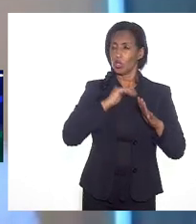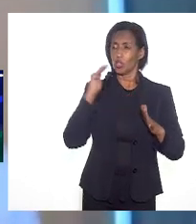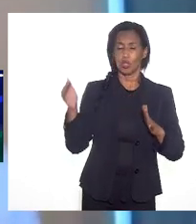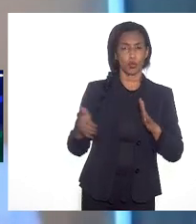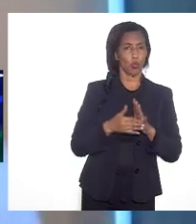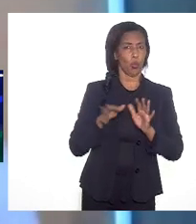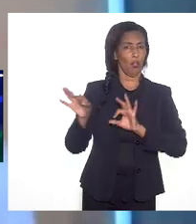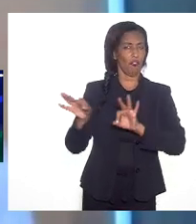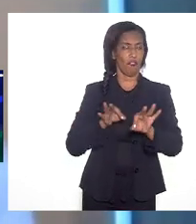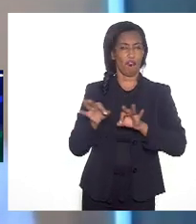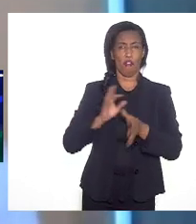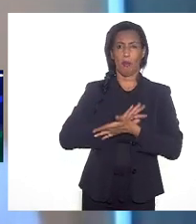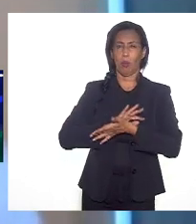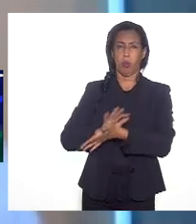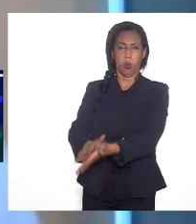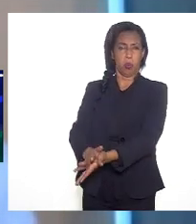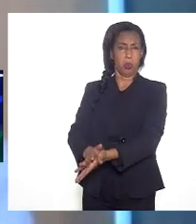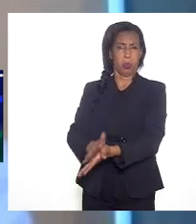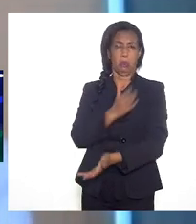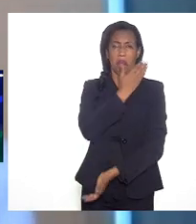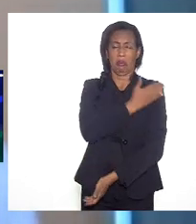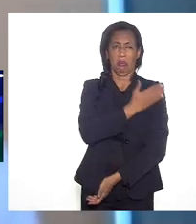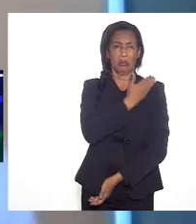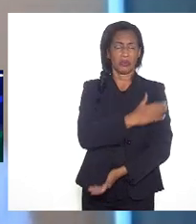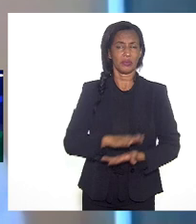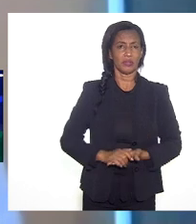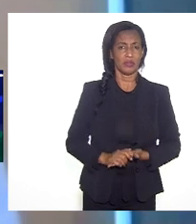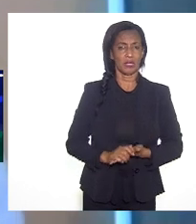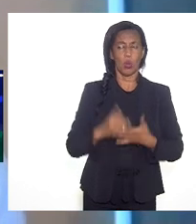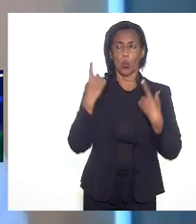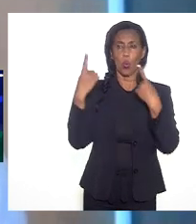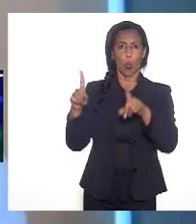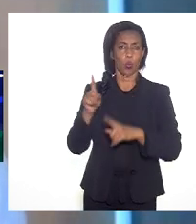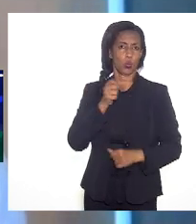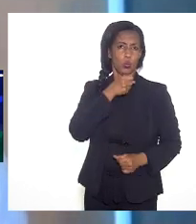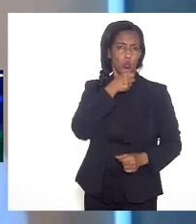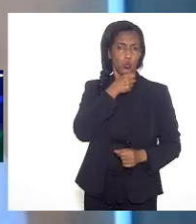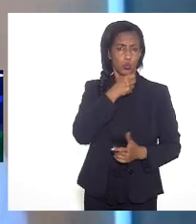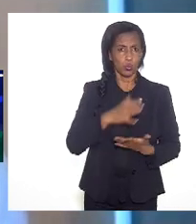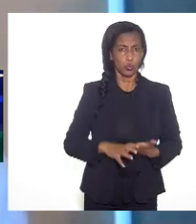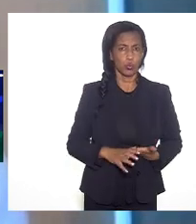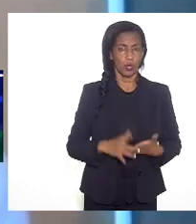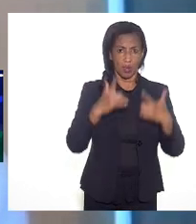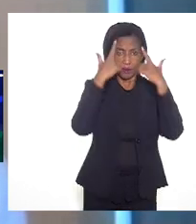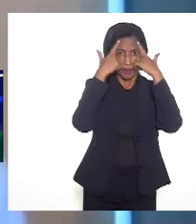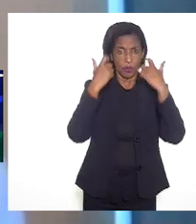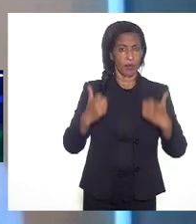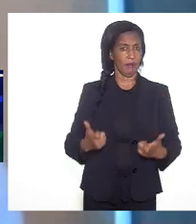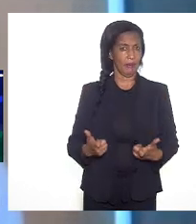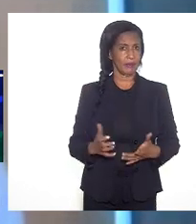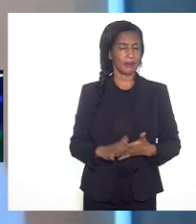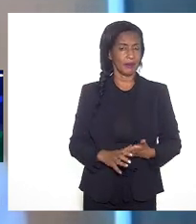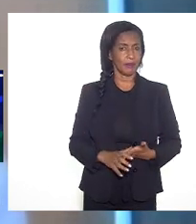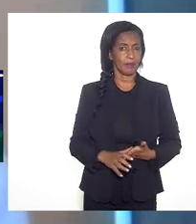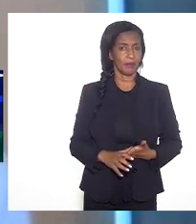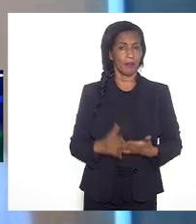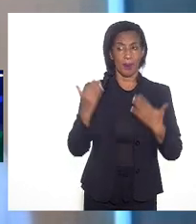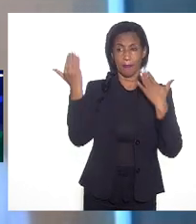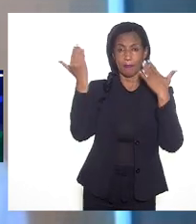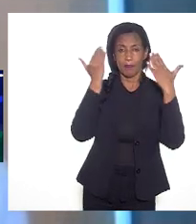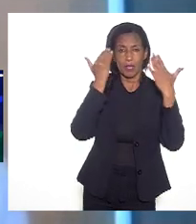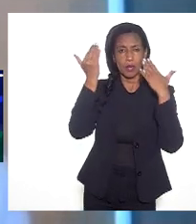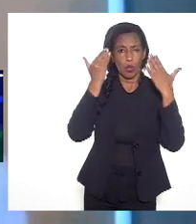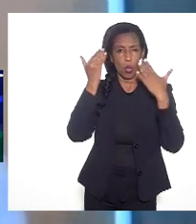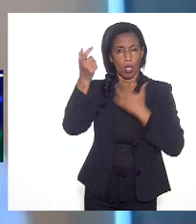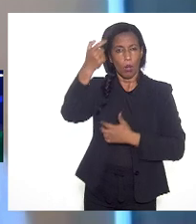as formas, a discriminação, o preconceito contra o idoso, a violência